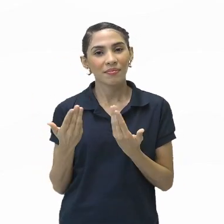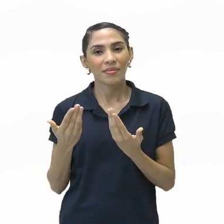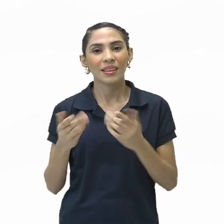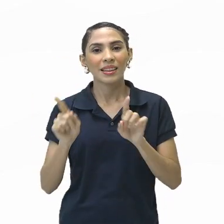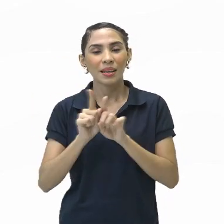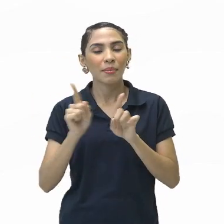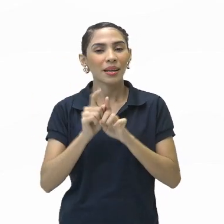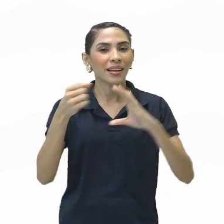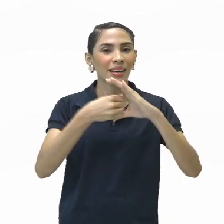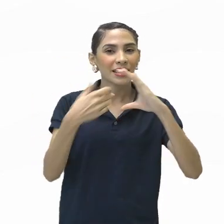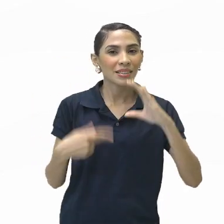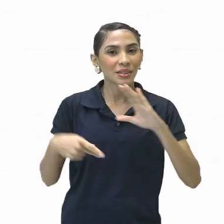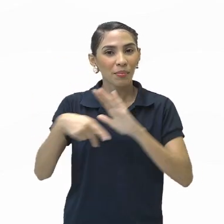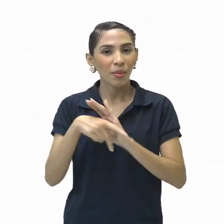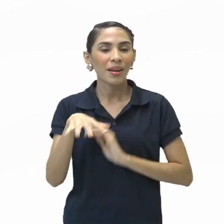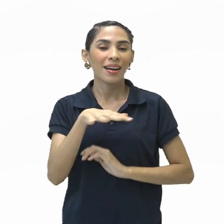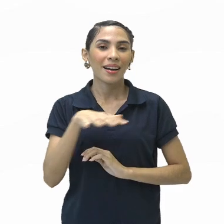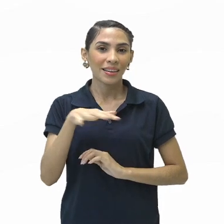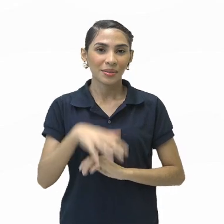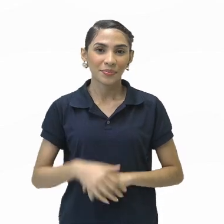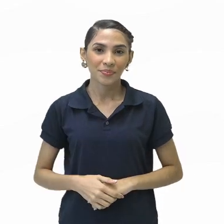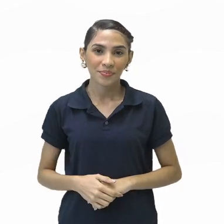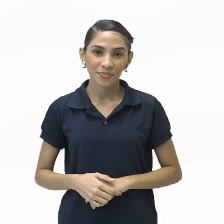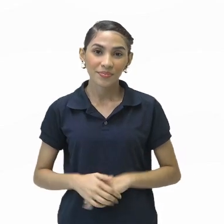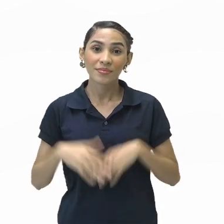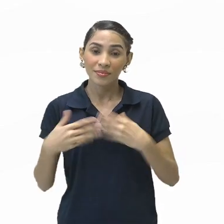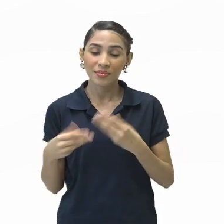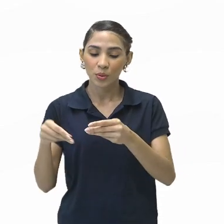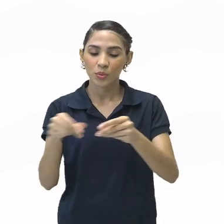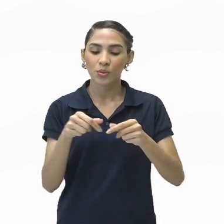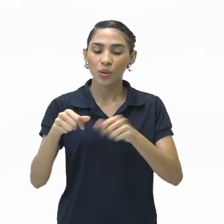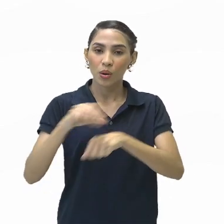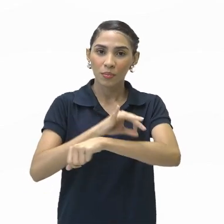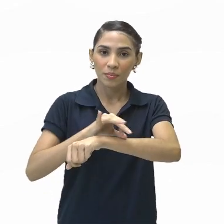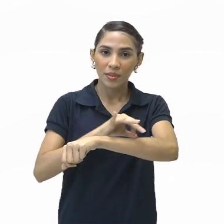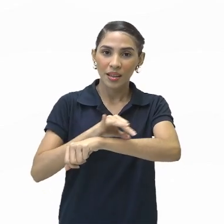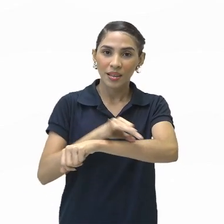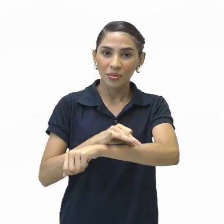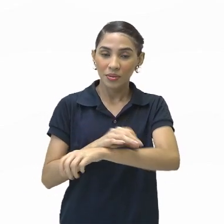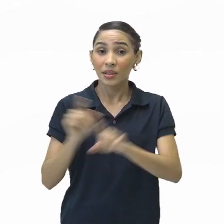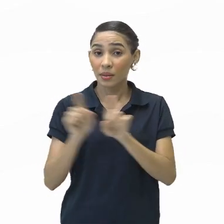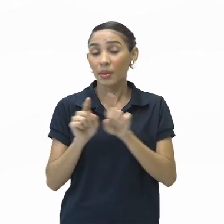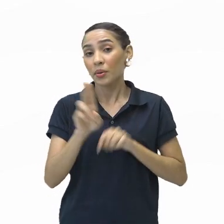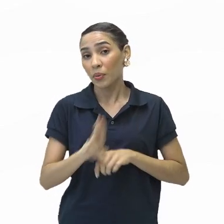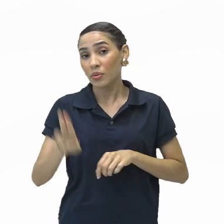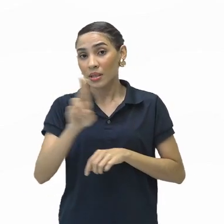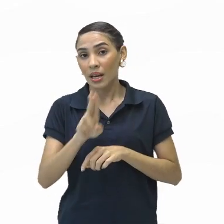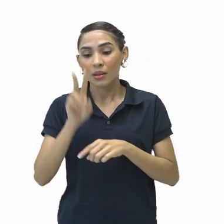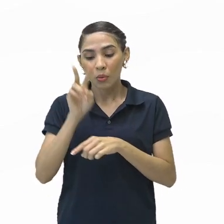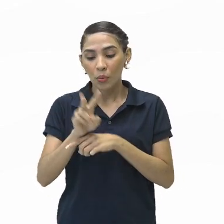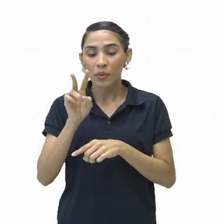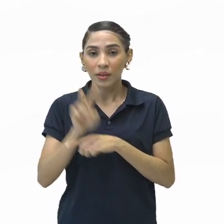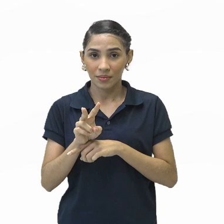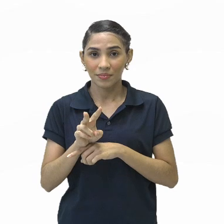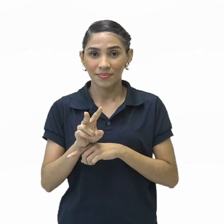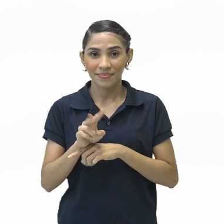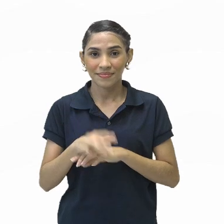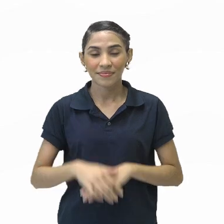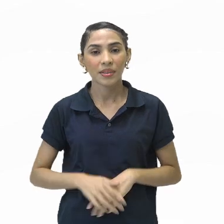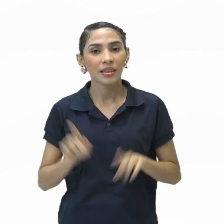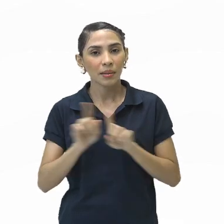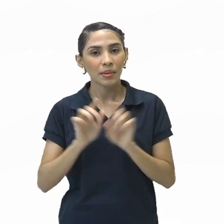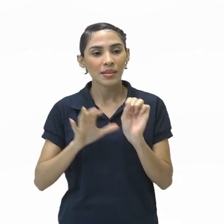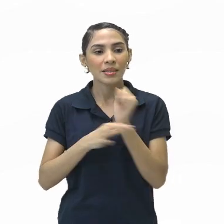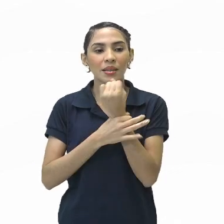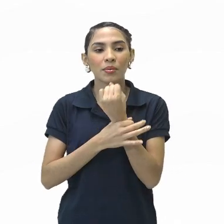que são características da nossa região. O solo aí das terras pretas são utilizadas para o cultivo, né? E elas